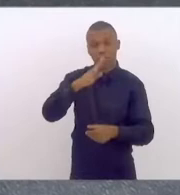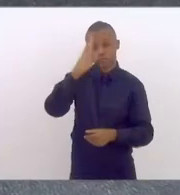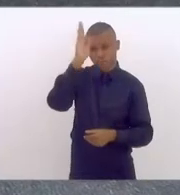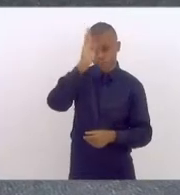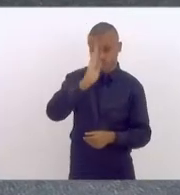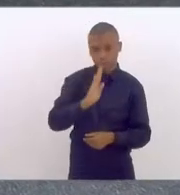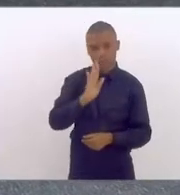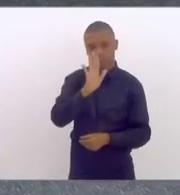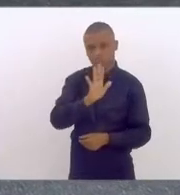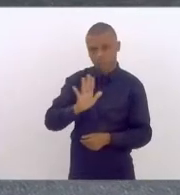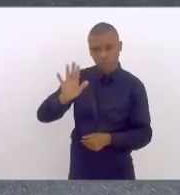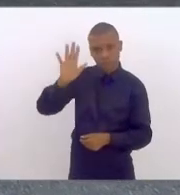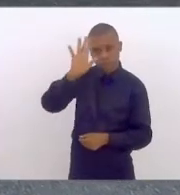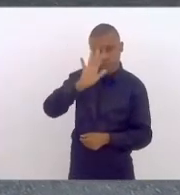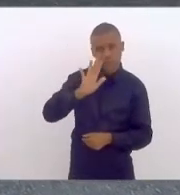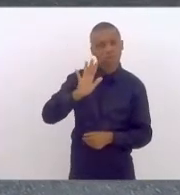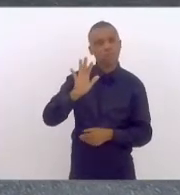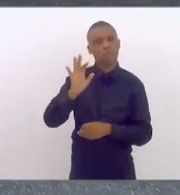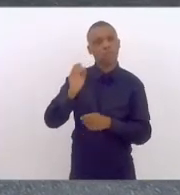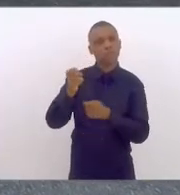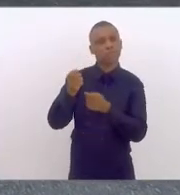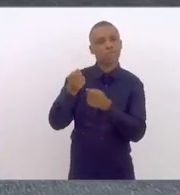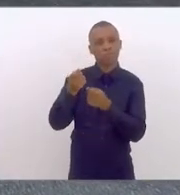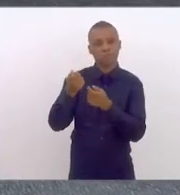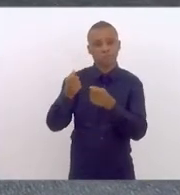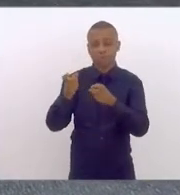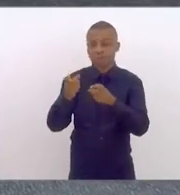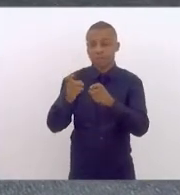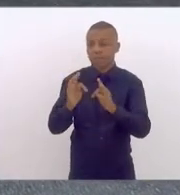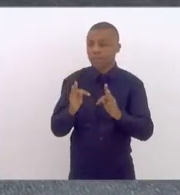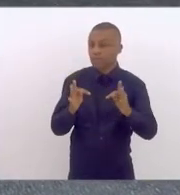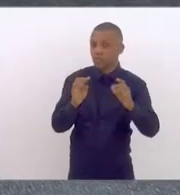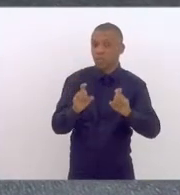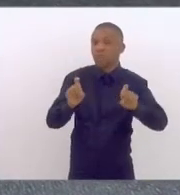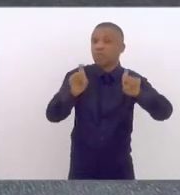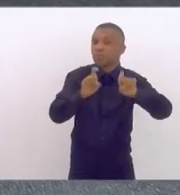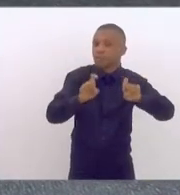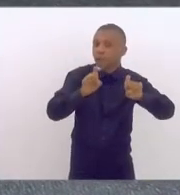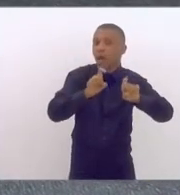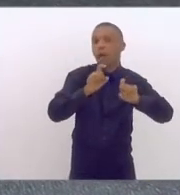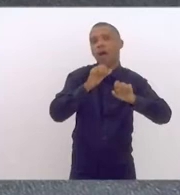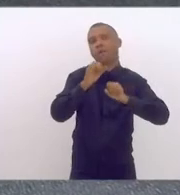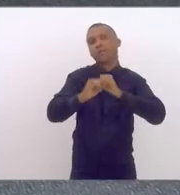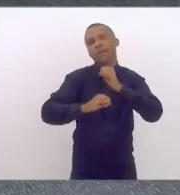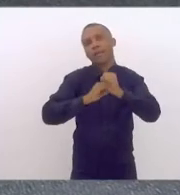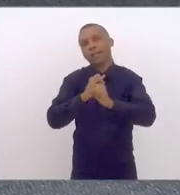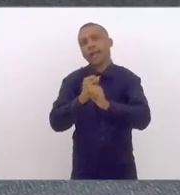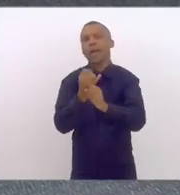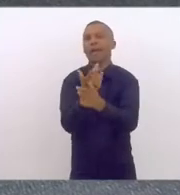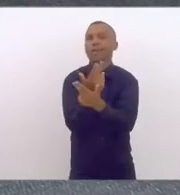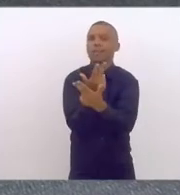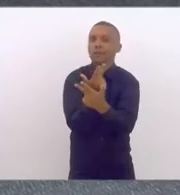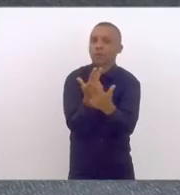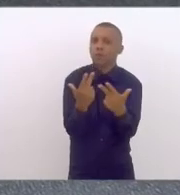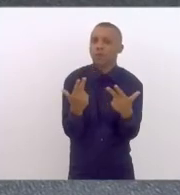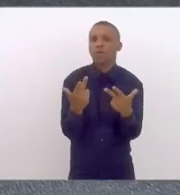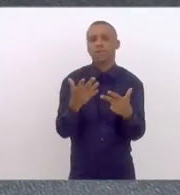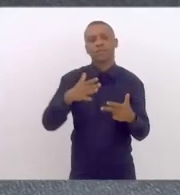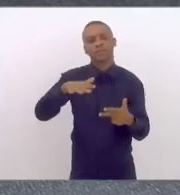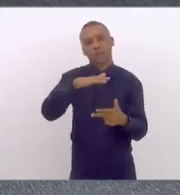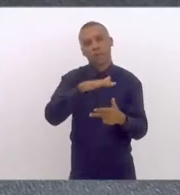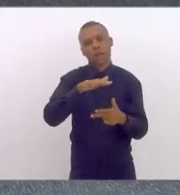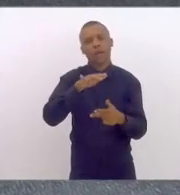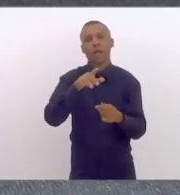de forma computadorizada via internet ela é